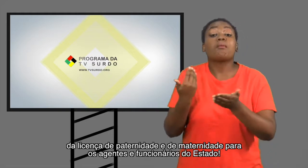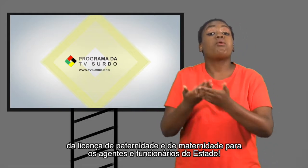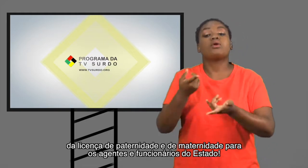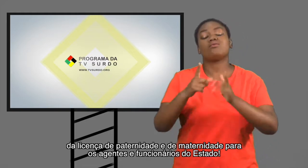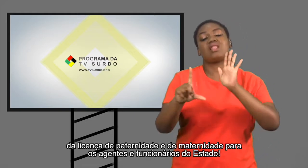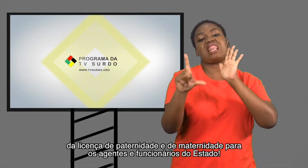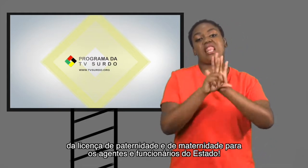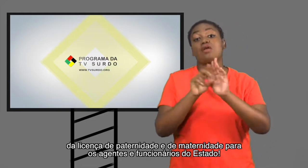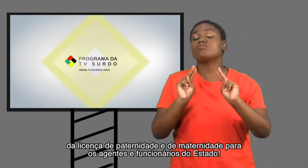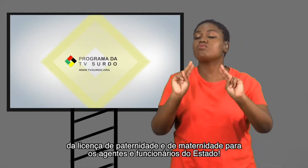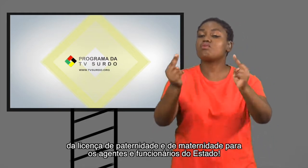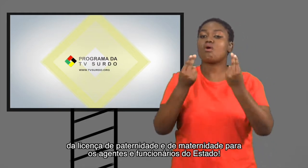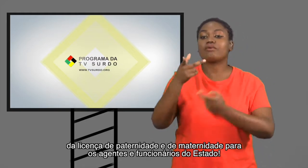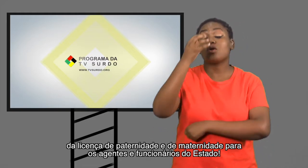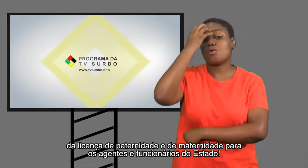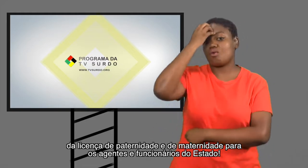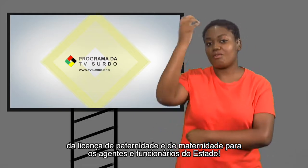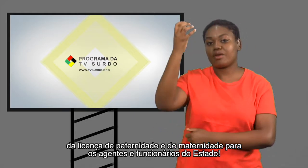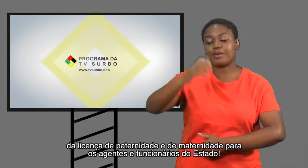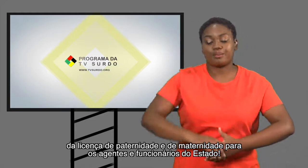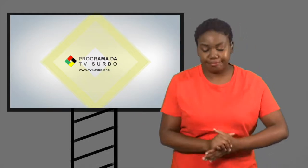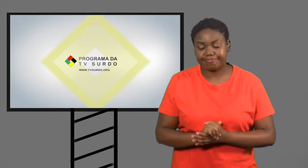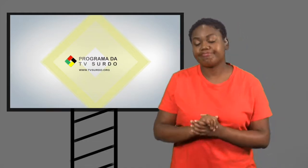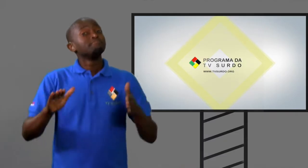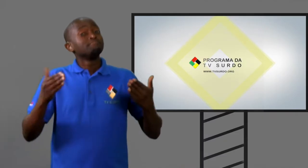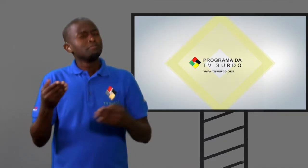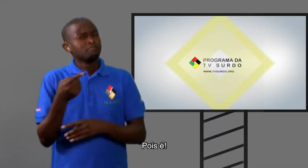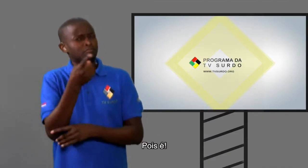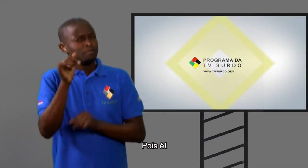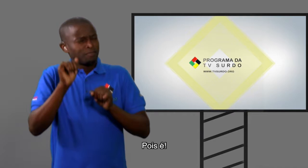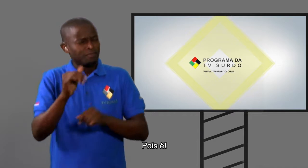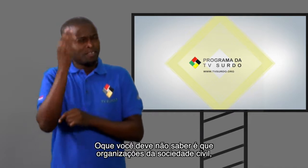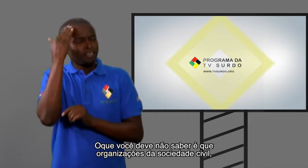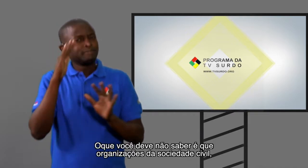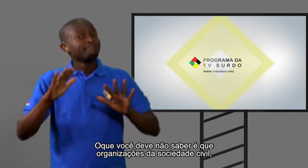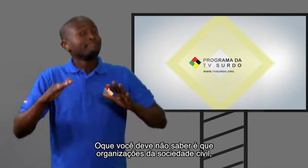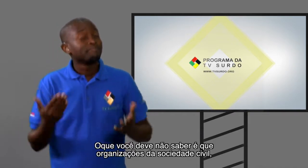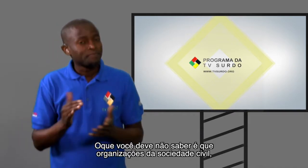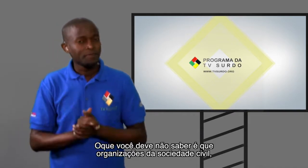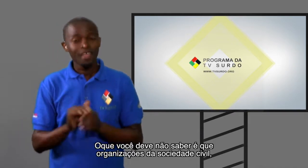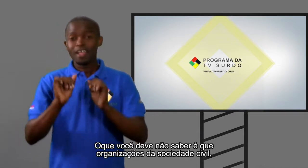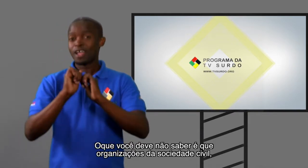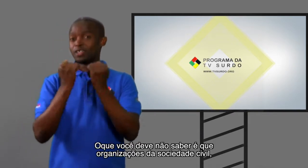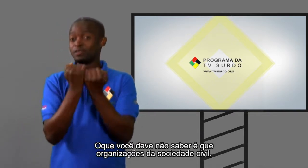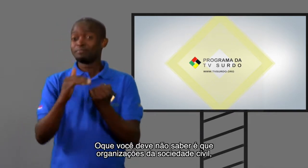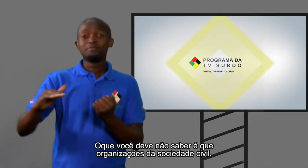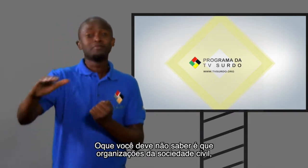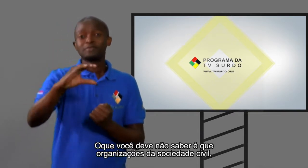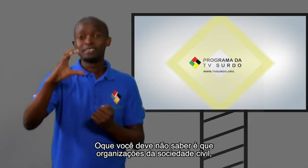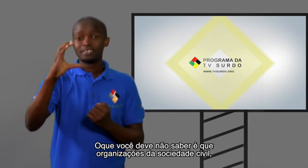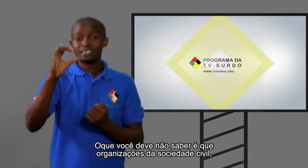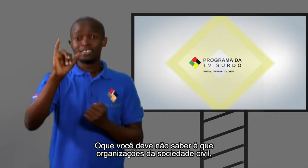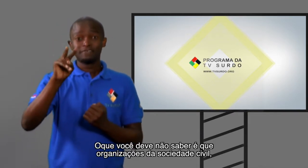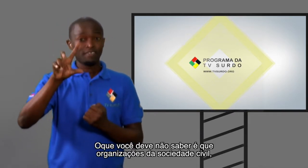maternidade para os agentes e funcionários do Estado. Pois, o que você deve não saber é